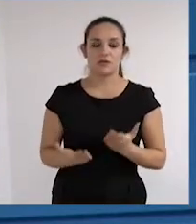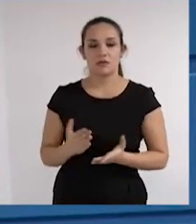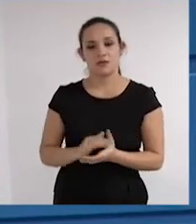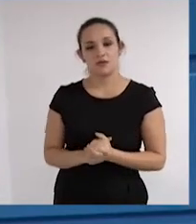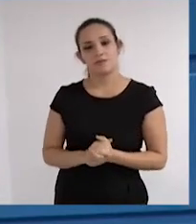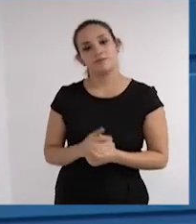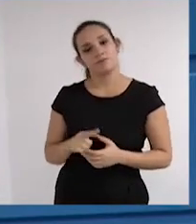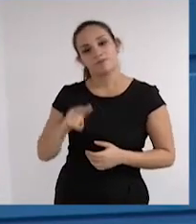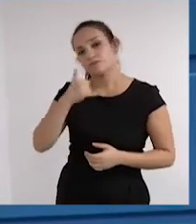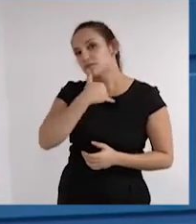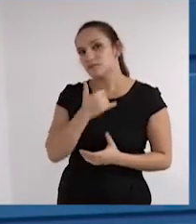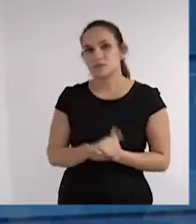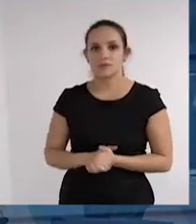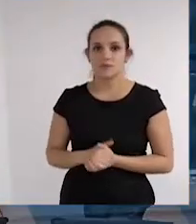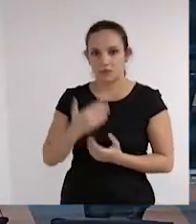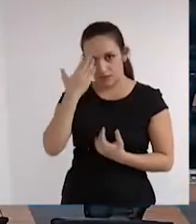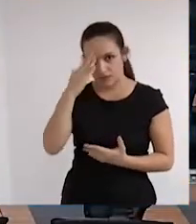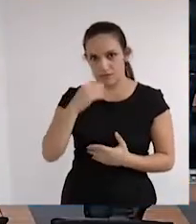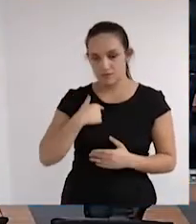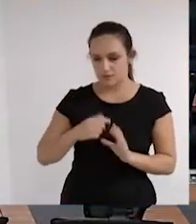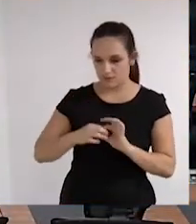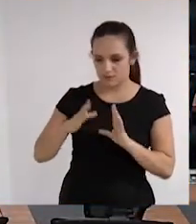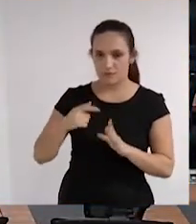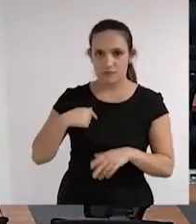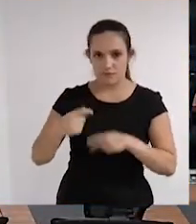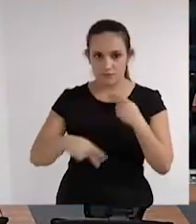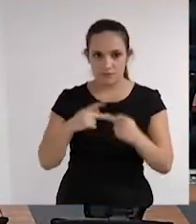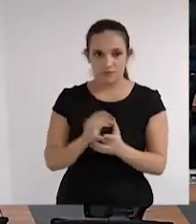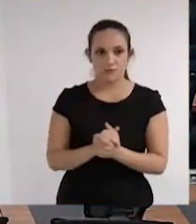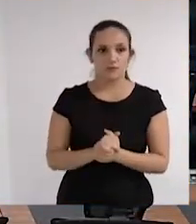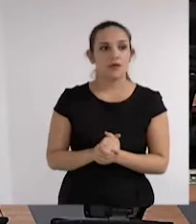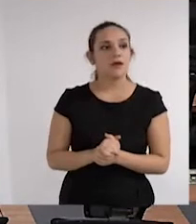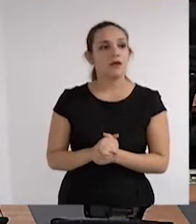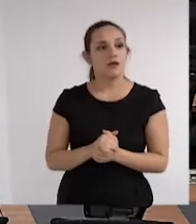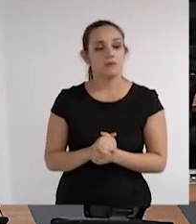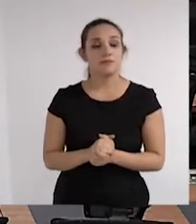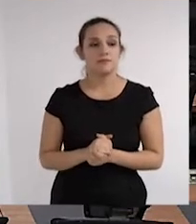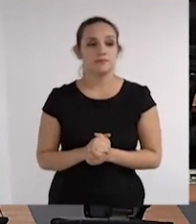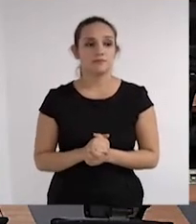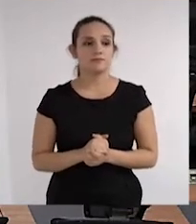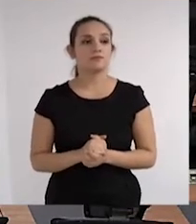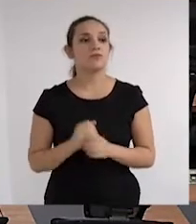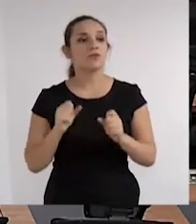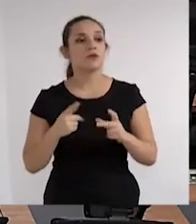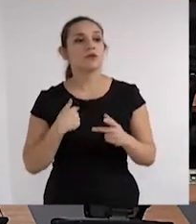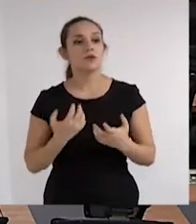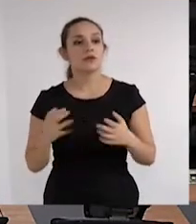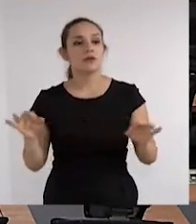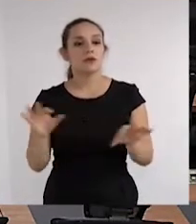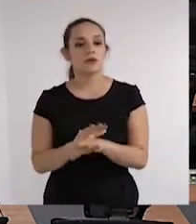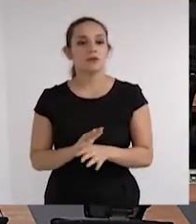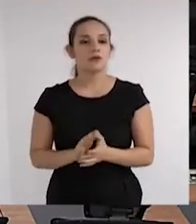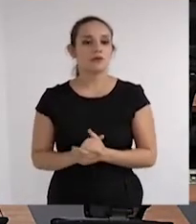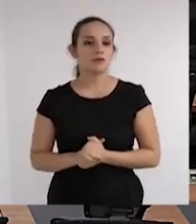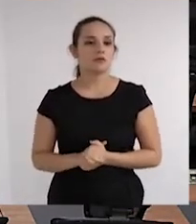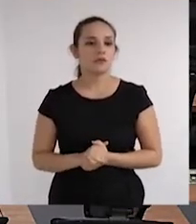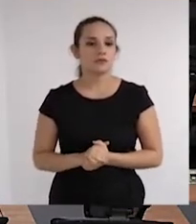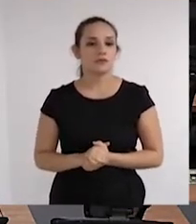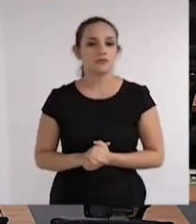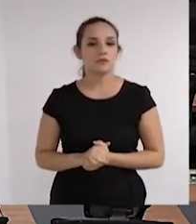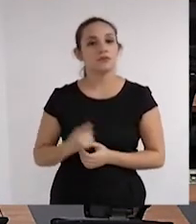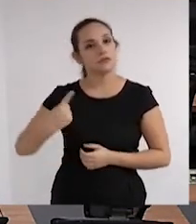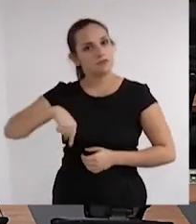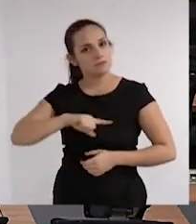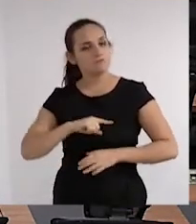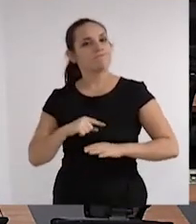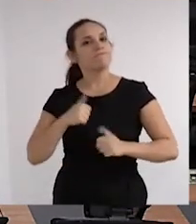Estado, infelizmente. Obrigado pela parte. Obrigado, deputado Amarildo. Eu quero concluir exatamente nesse sentido. Daí, então, a nossa manifestação, a